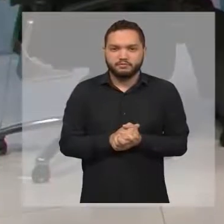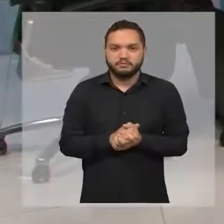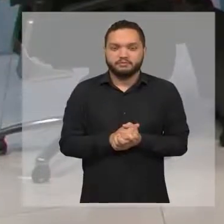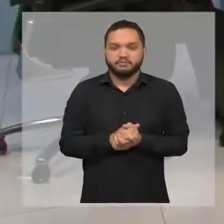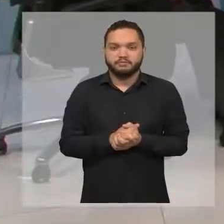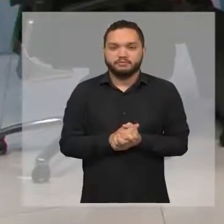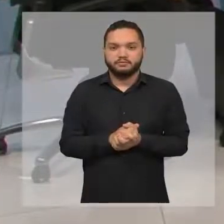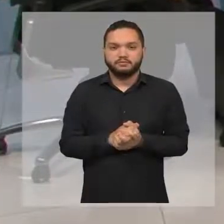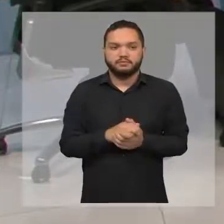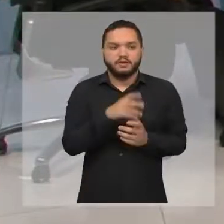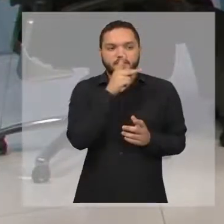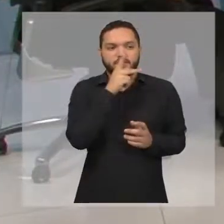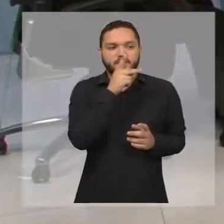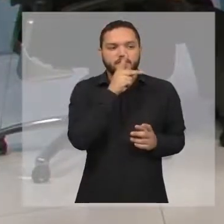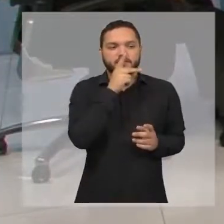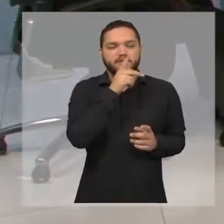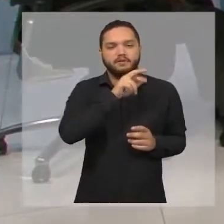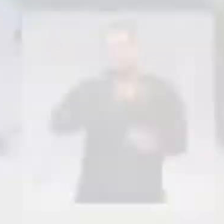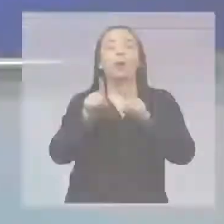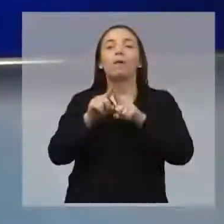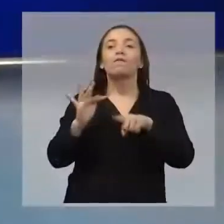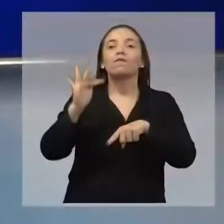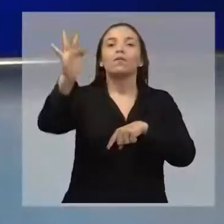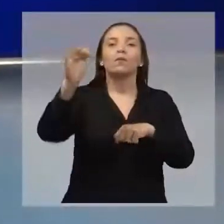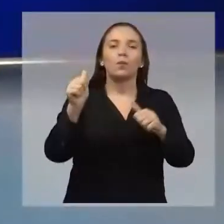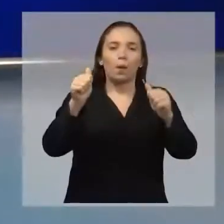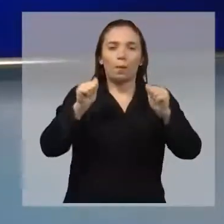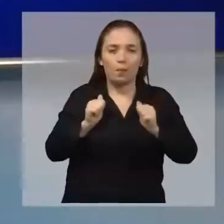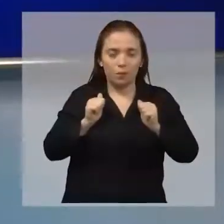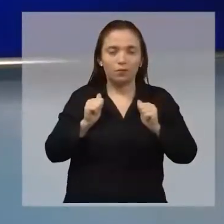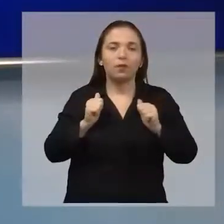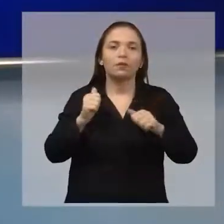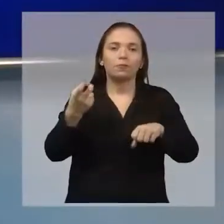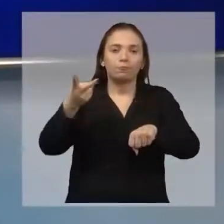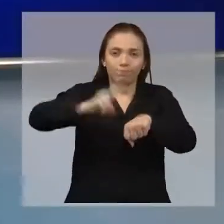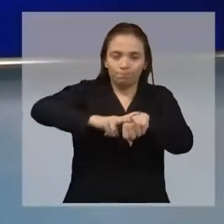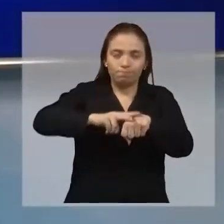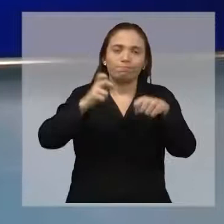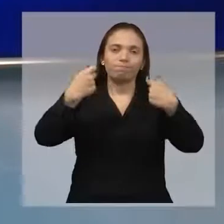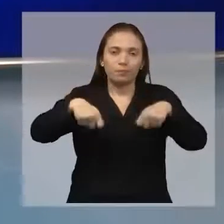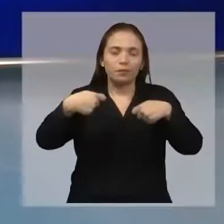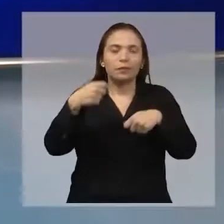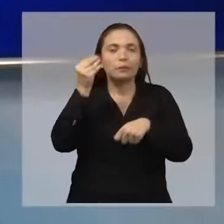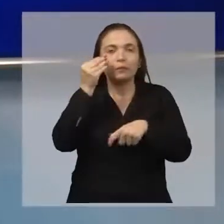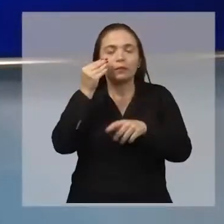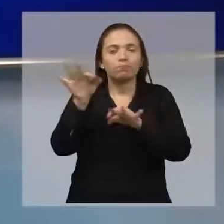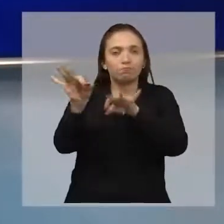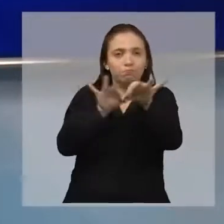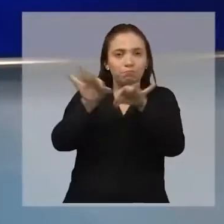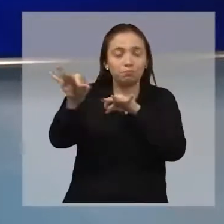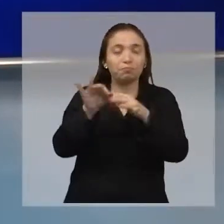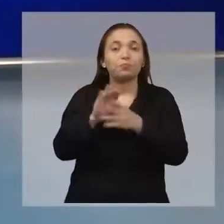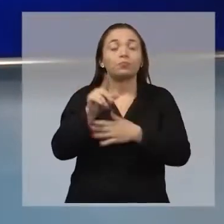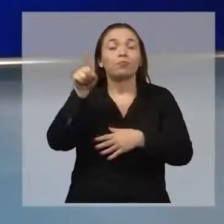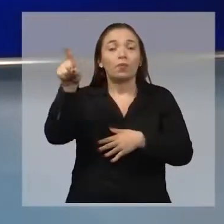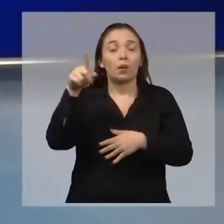é só nomenclatura, porque todos são iguais. A reforma, pelas palavras do ministro Paulo Guedes,